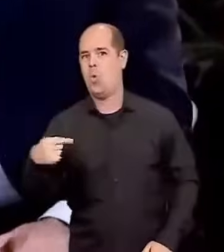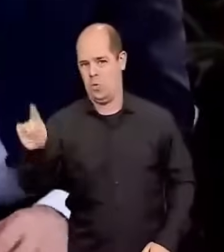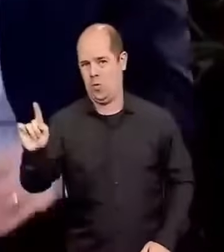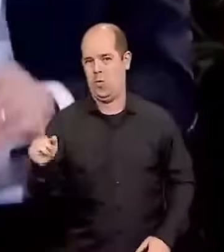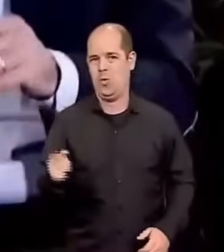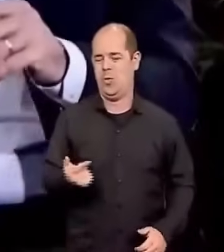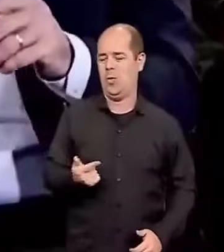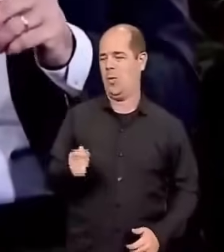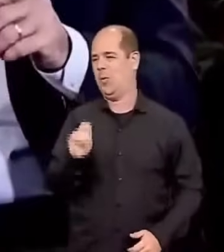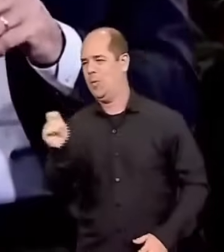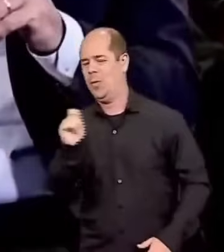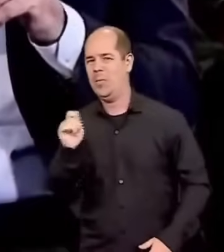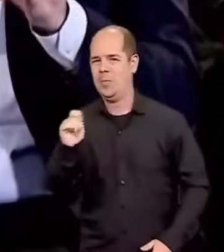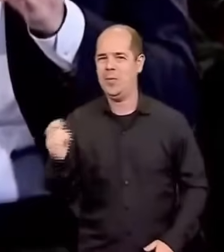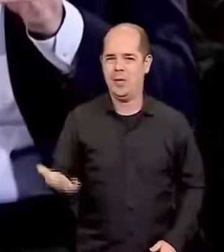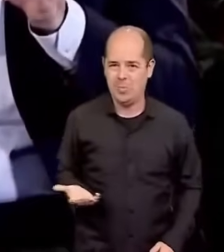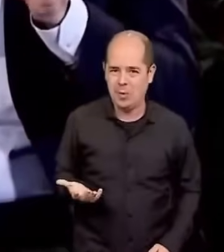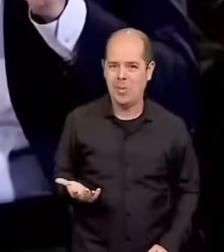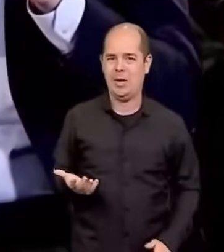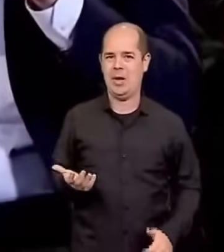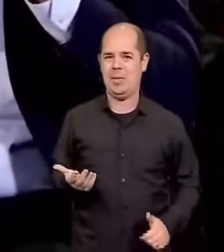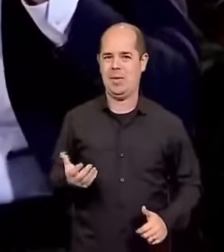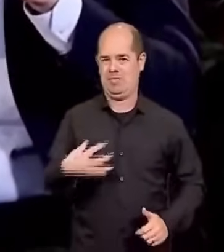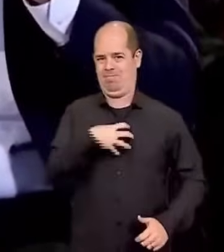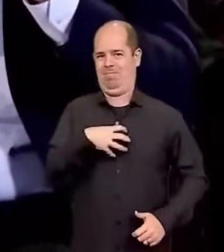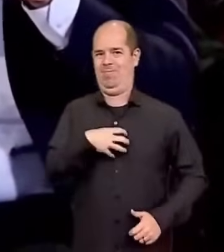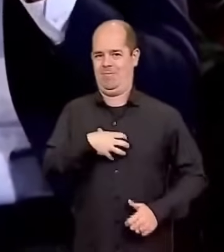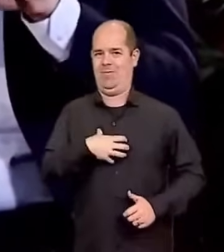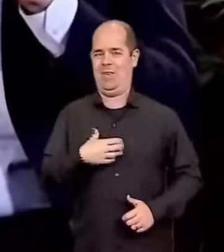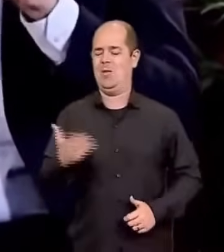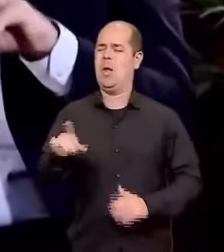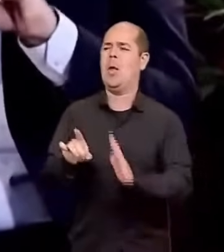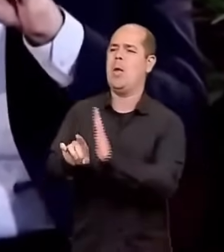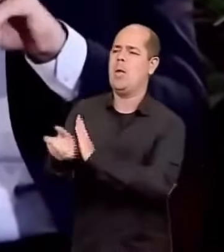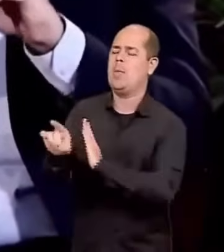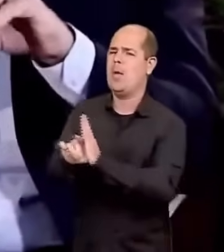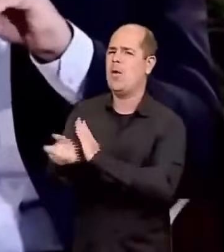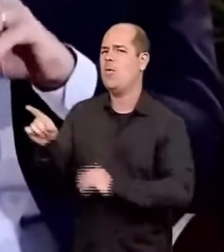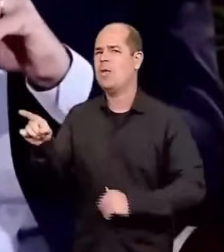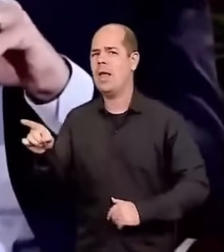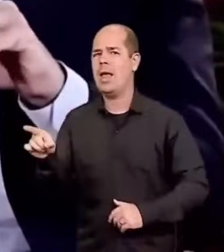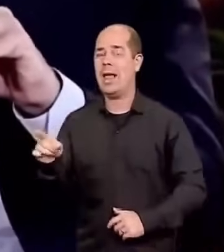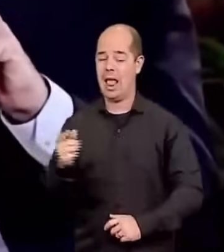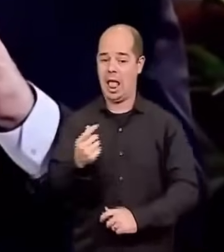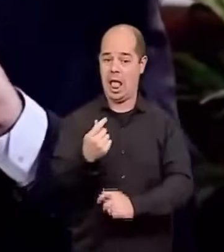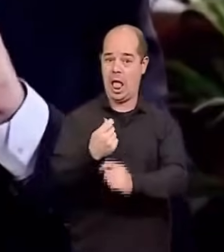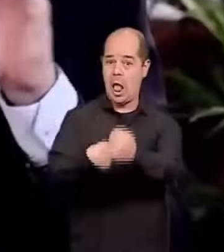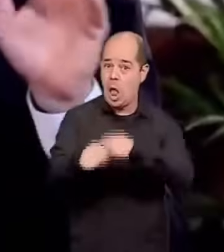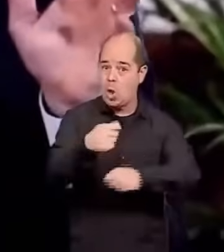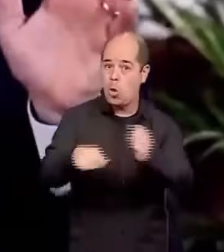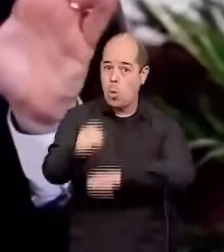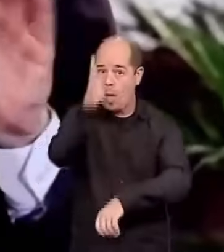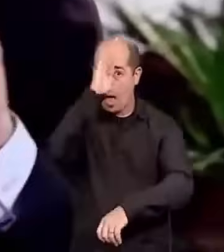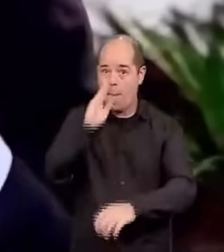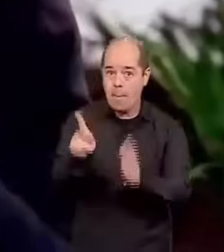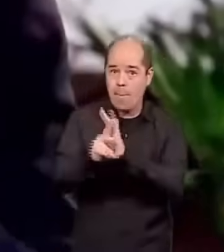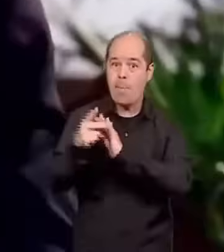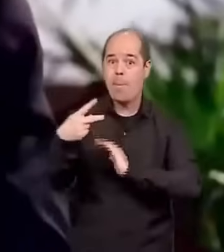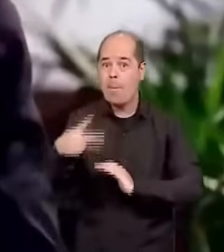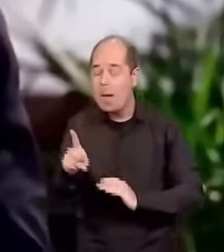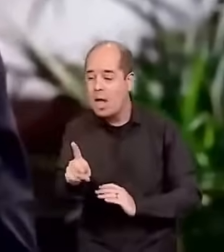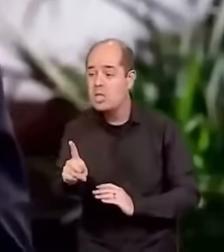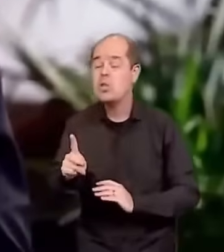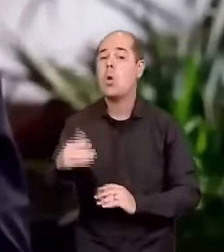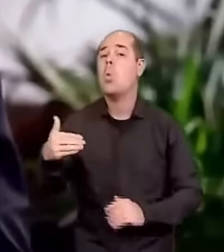Olha, presidente, nós passamos, nós vamos crescer 3% esse ano. Nós atingimos uma taxa de juro